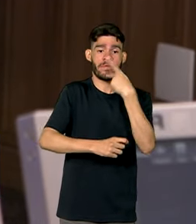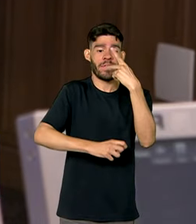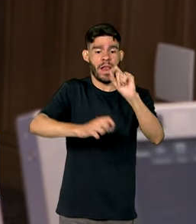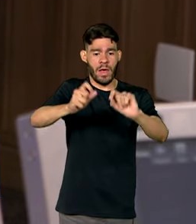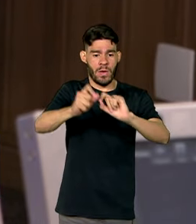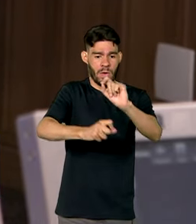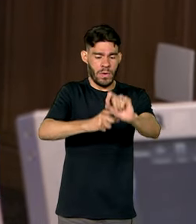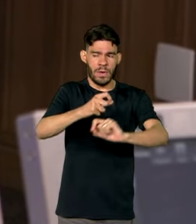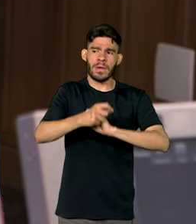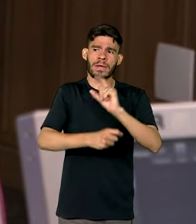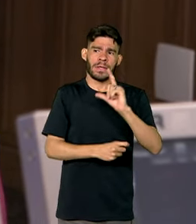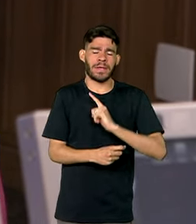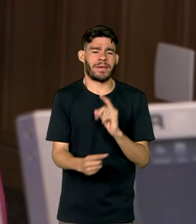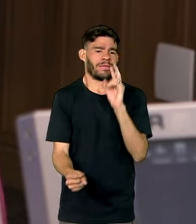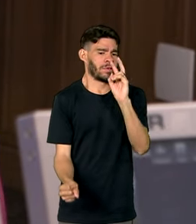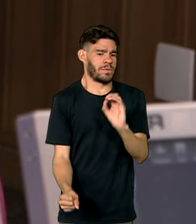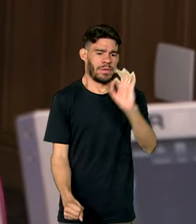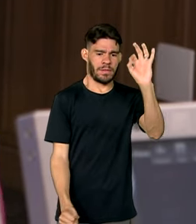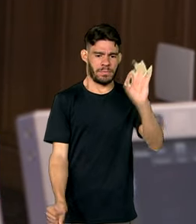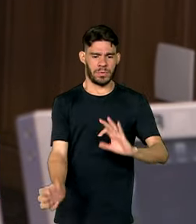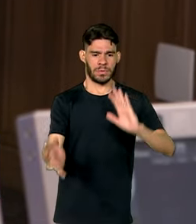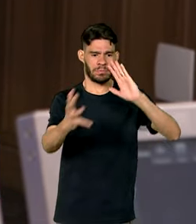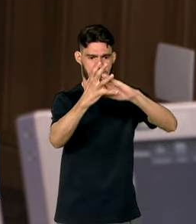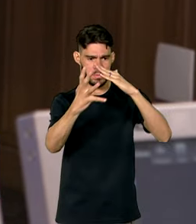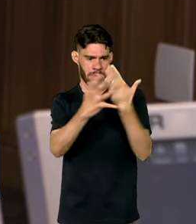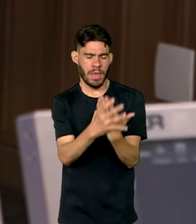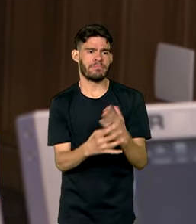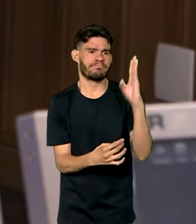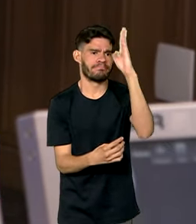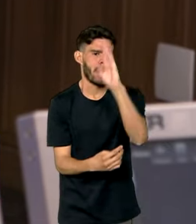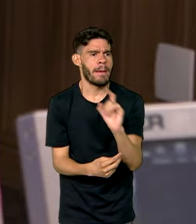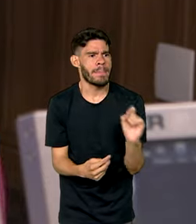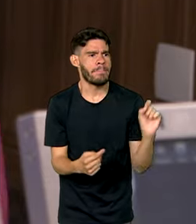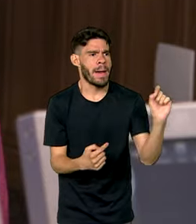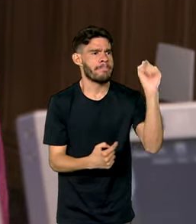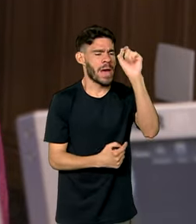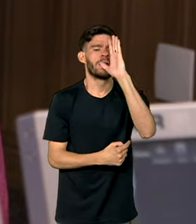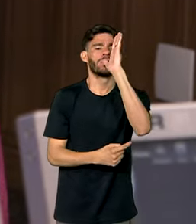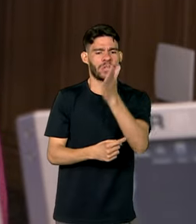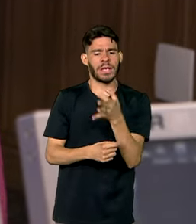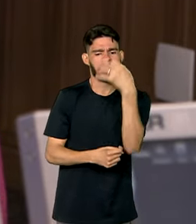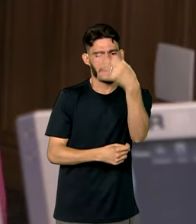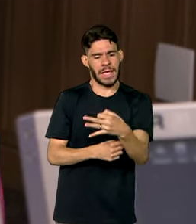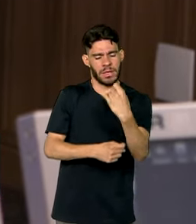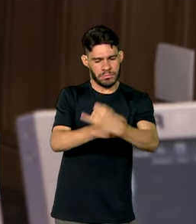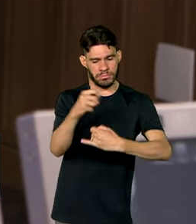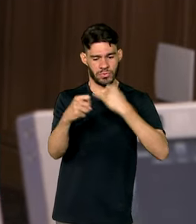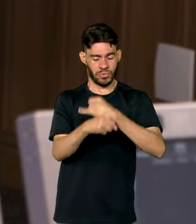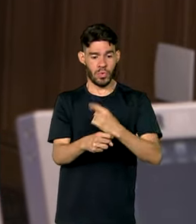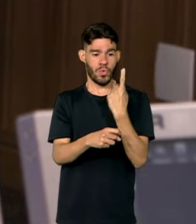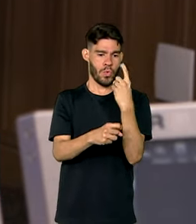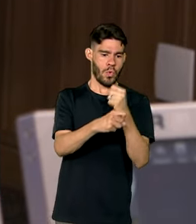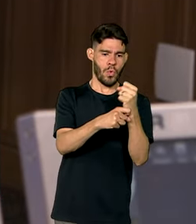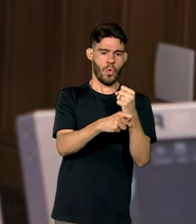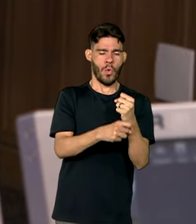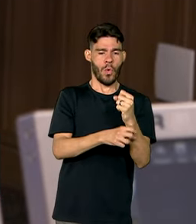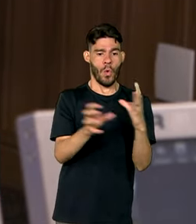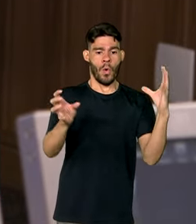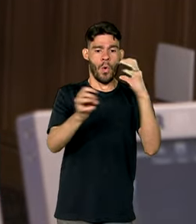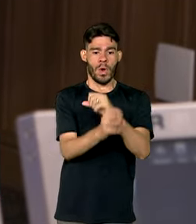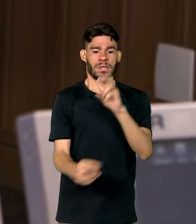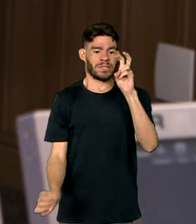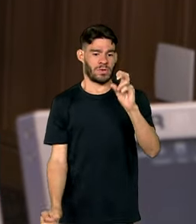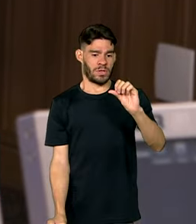que foi de 50% das escolas do Brasil elas já tinham velocidade adequada a gente passou em um ano para 59